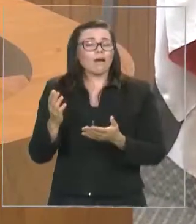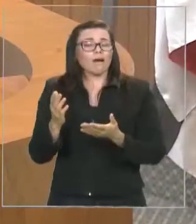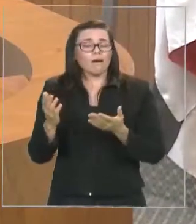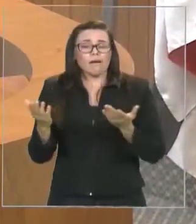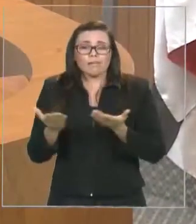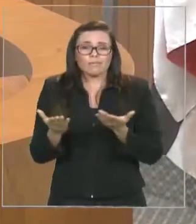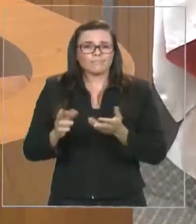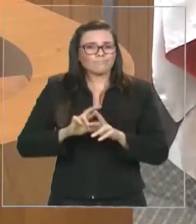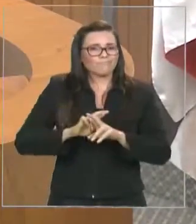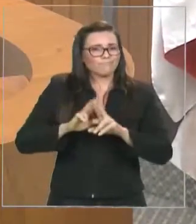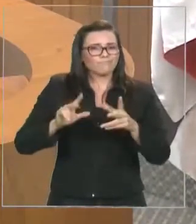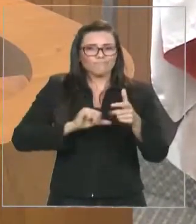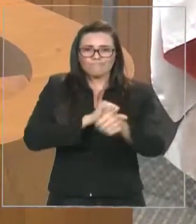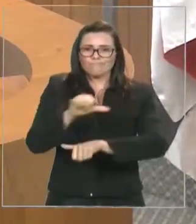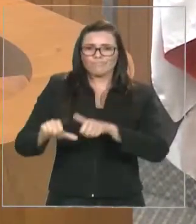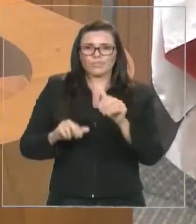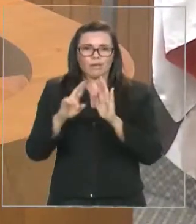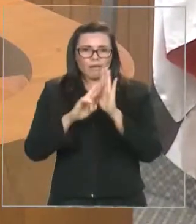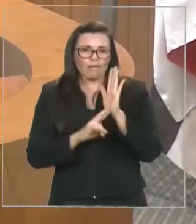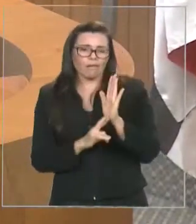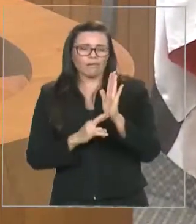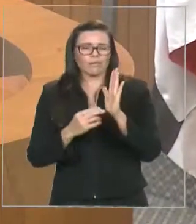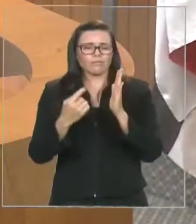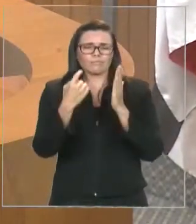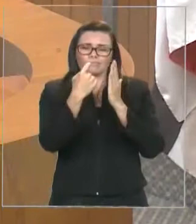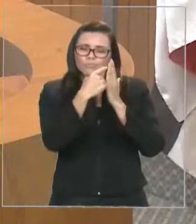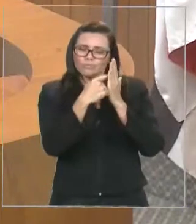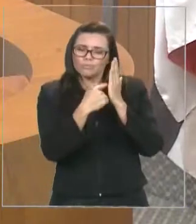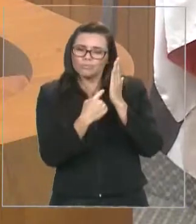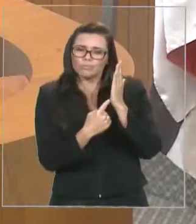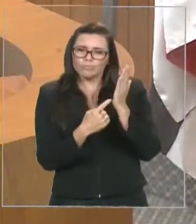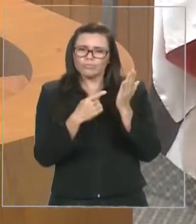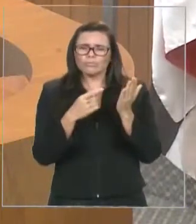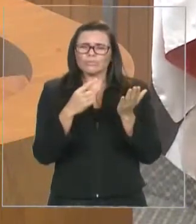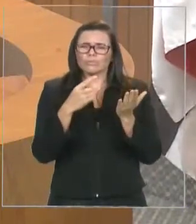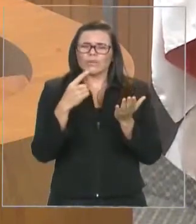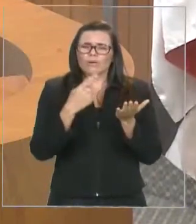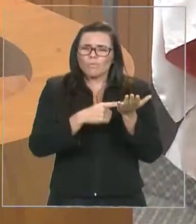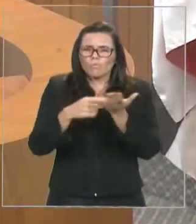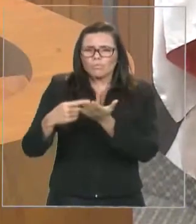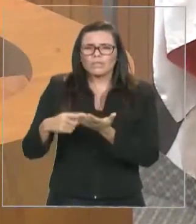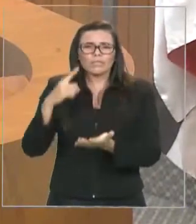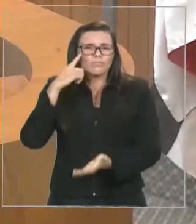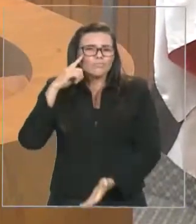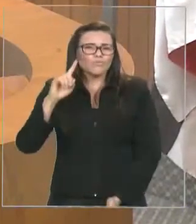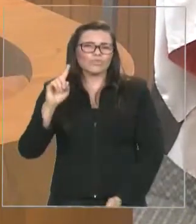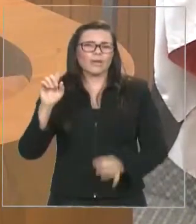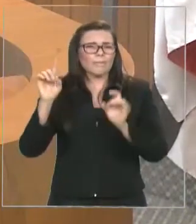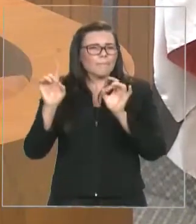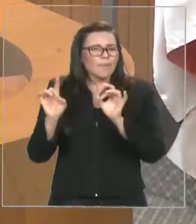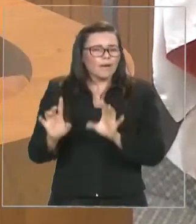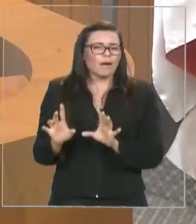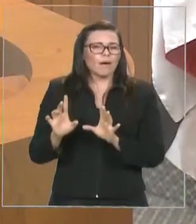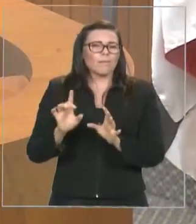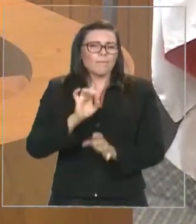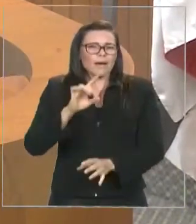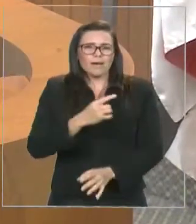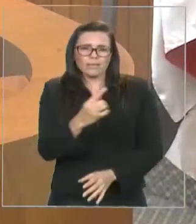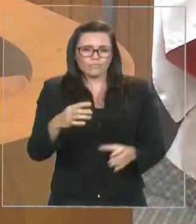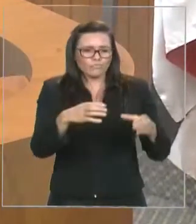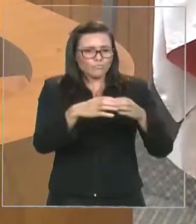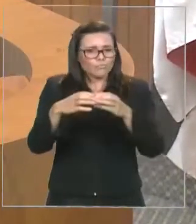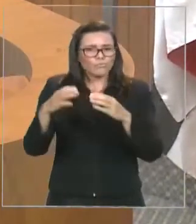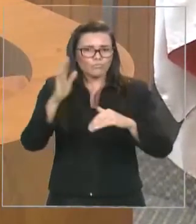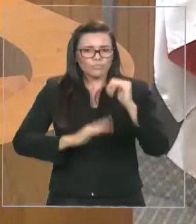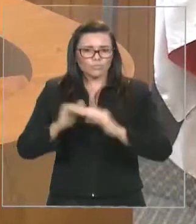evitar novamente, para que isso não se repita novamente, que são esse mau atendimento, é a questão da implantação de